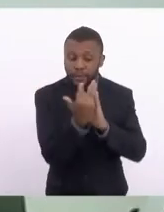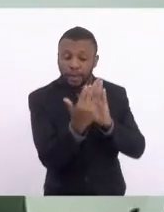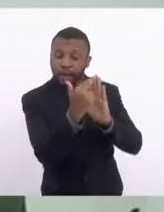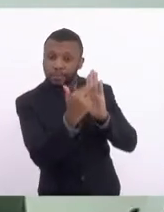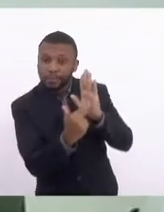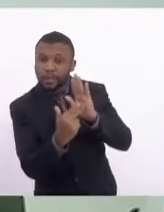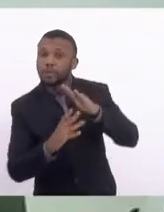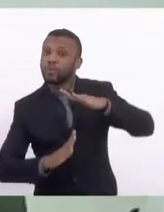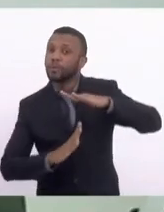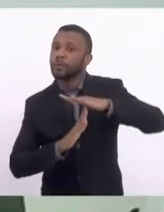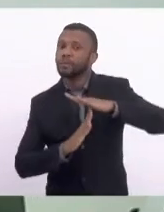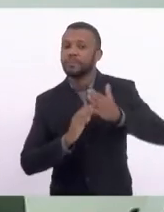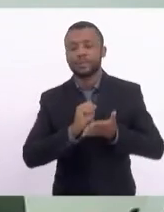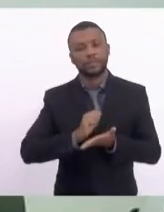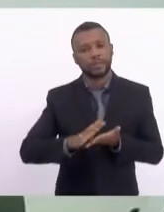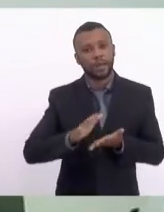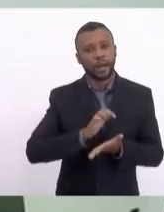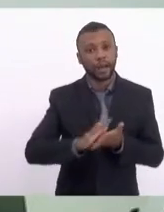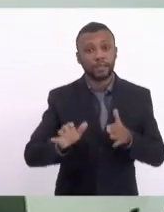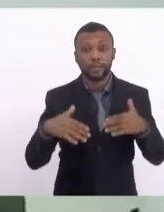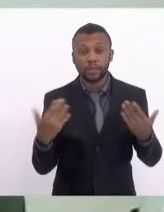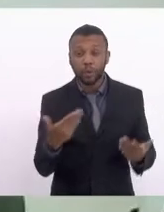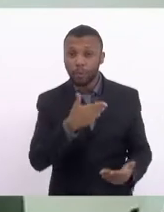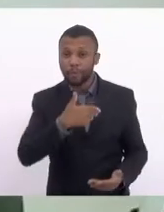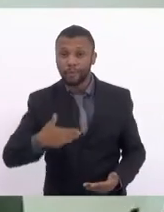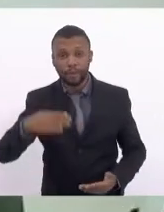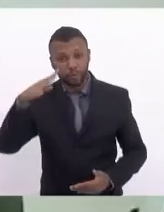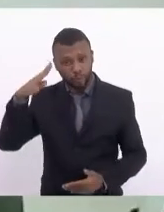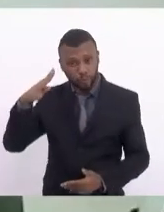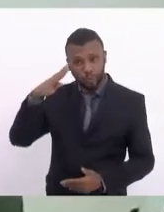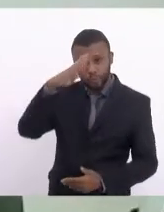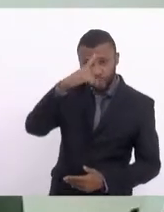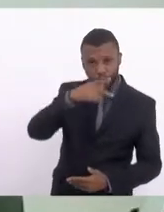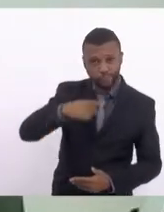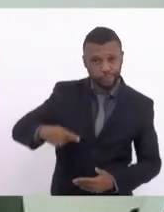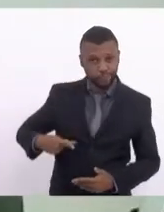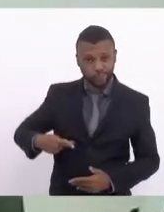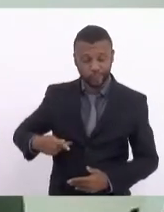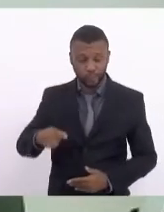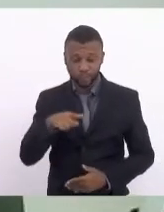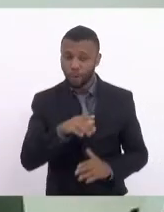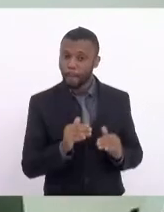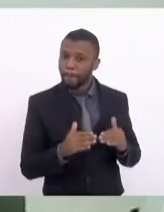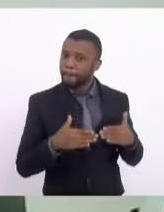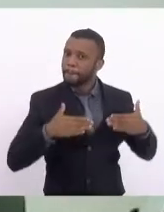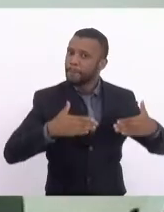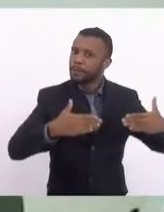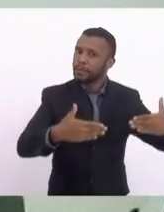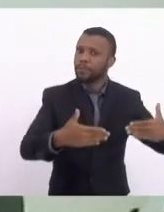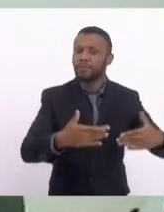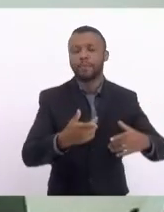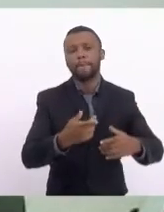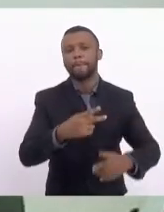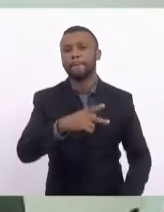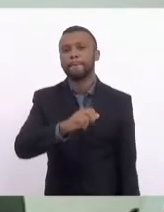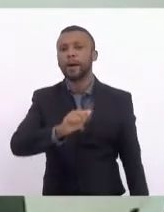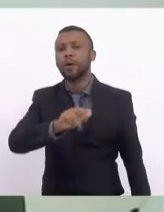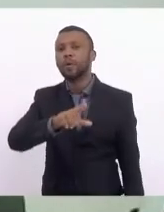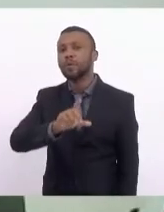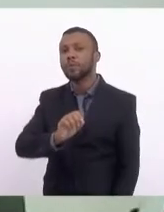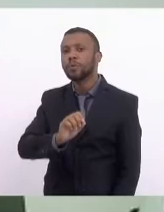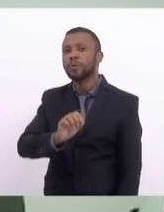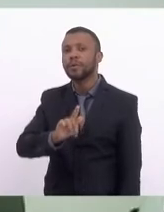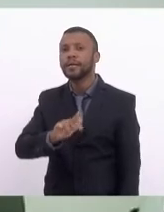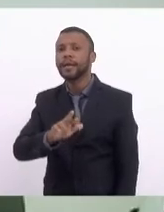isto, até o governo Bolsonaro, do qual o ministro Paulo Guedes faz parte,